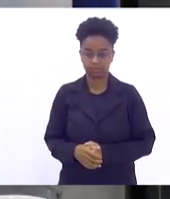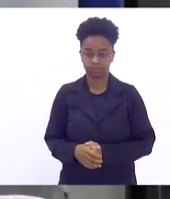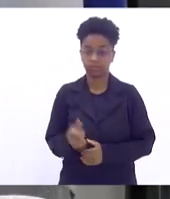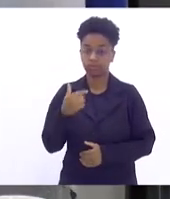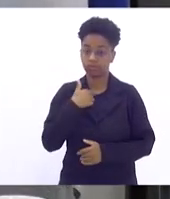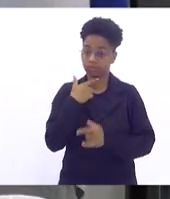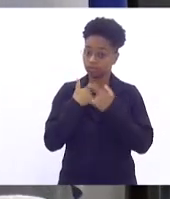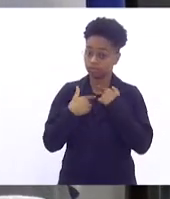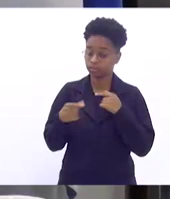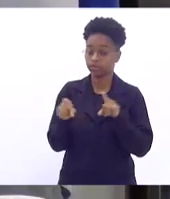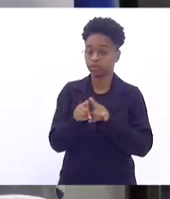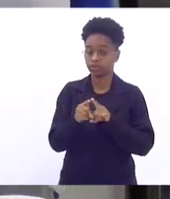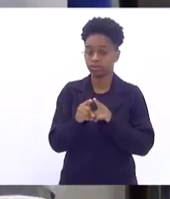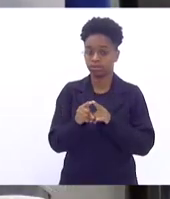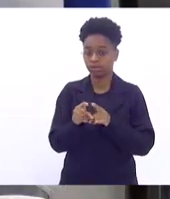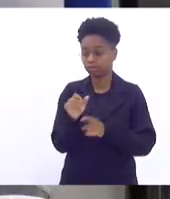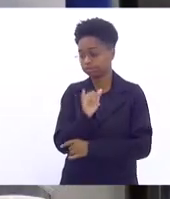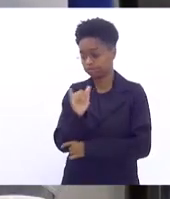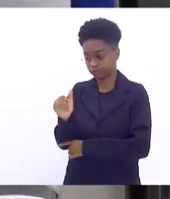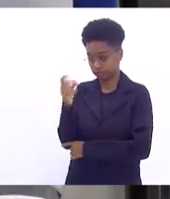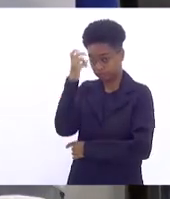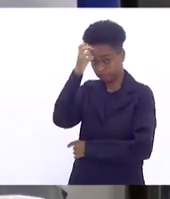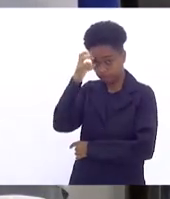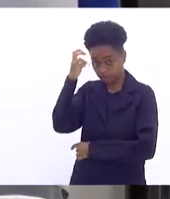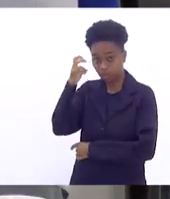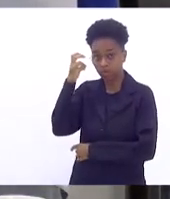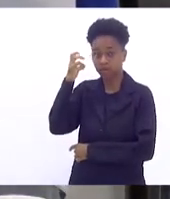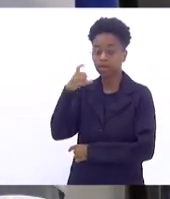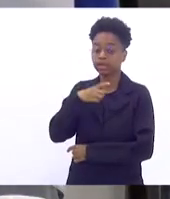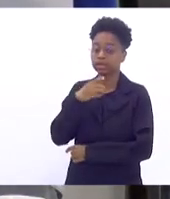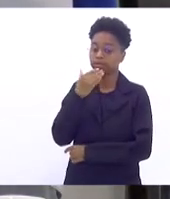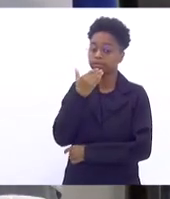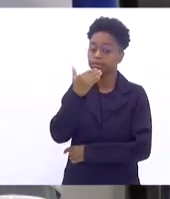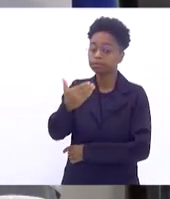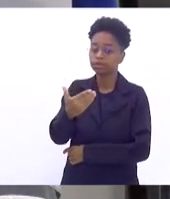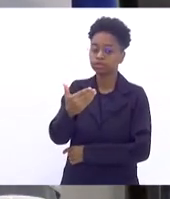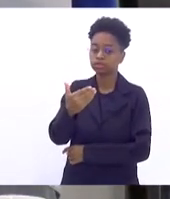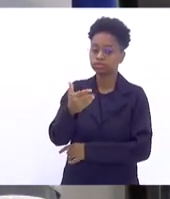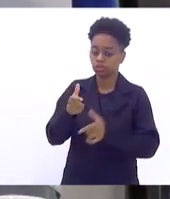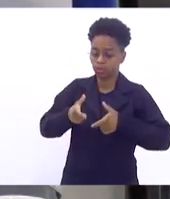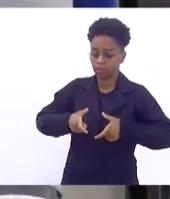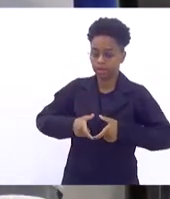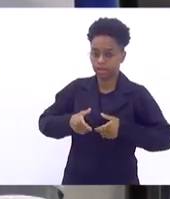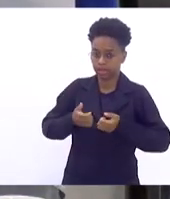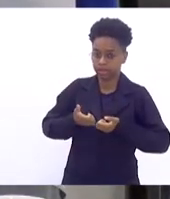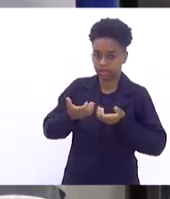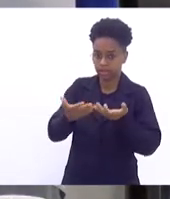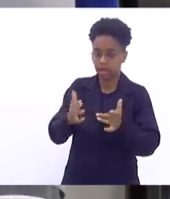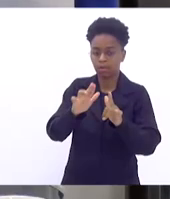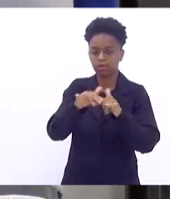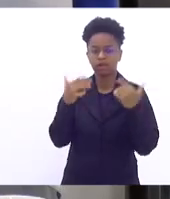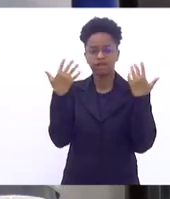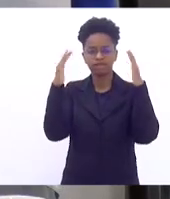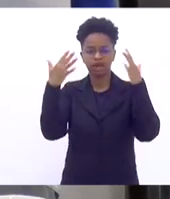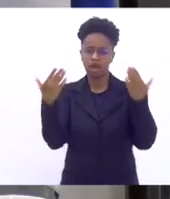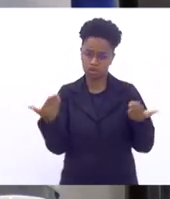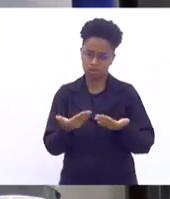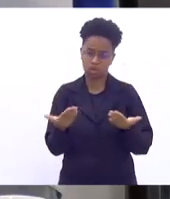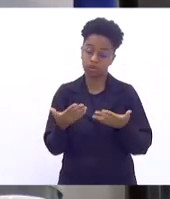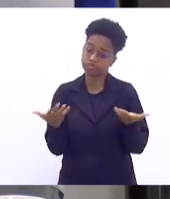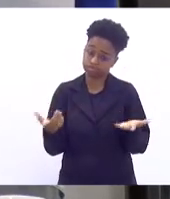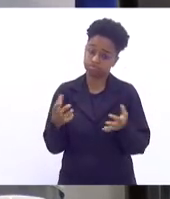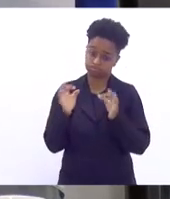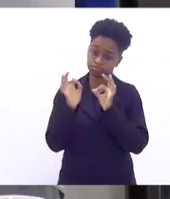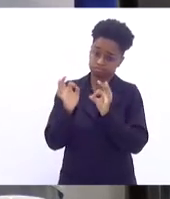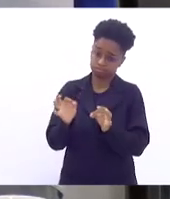sobretudo me dirigtale Verônica que tem uma um pedido de medalha por conta de uma comemoração agora e é legítima que uma